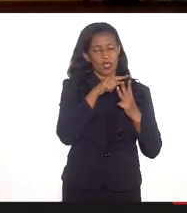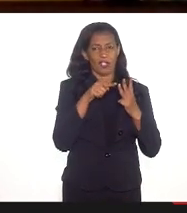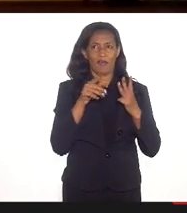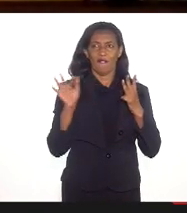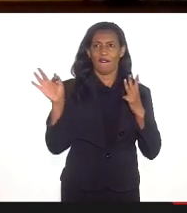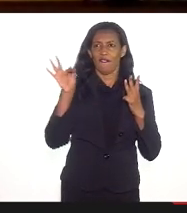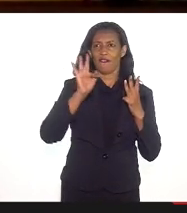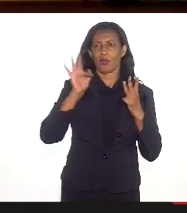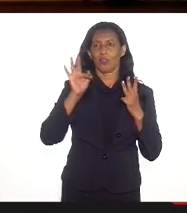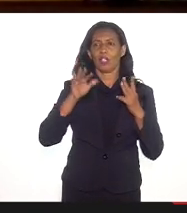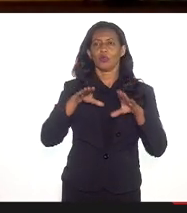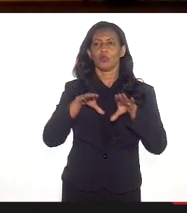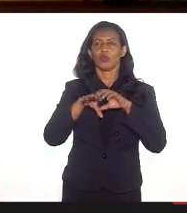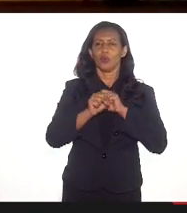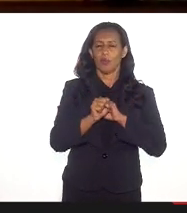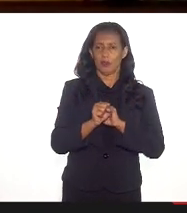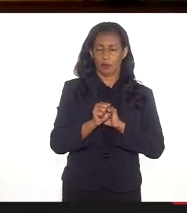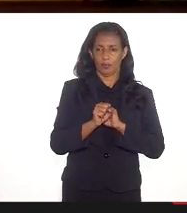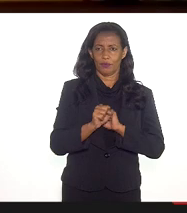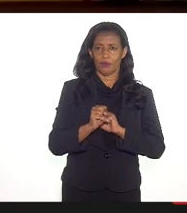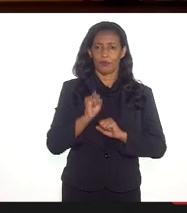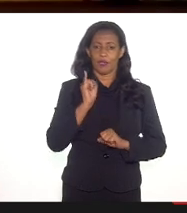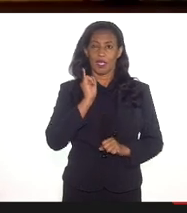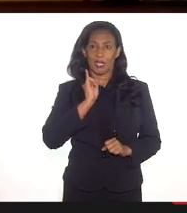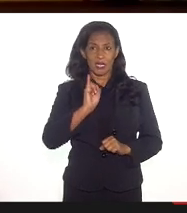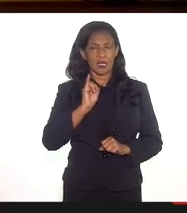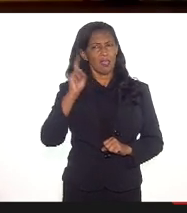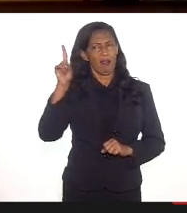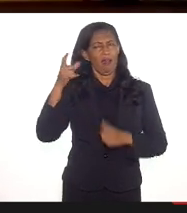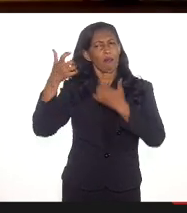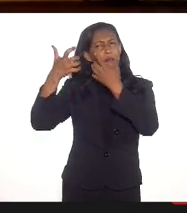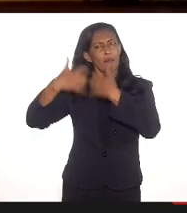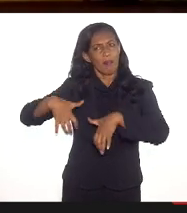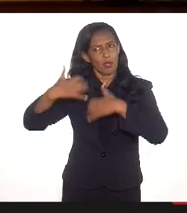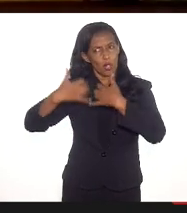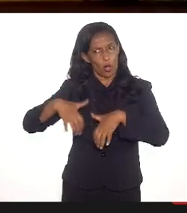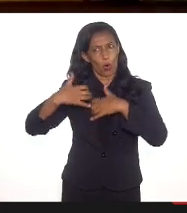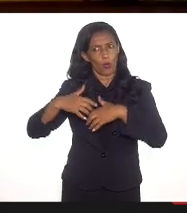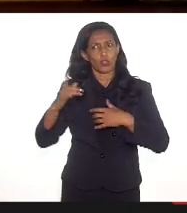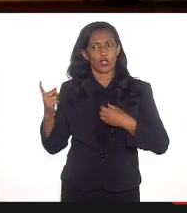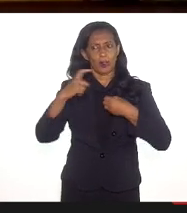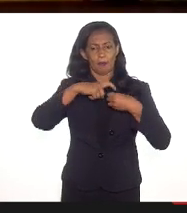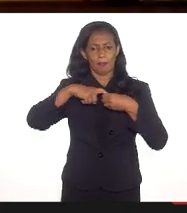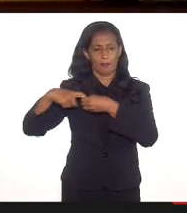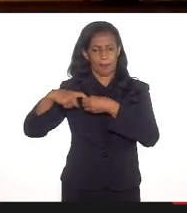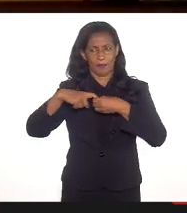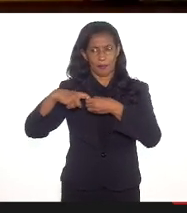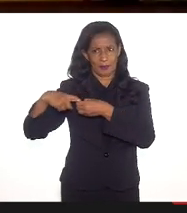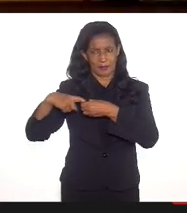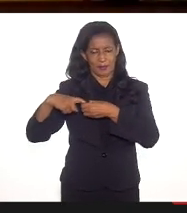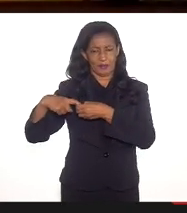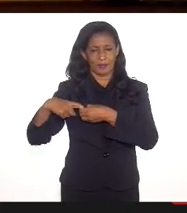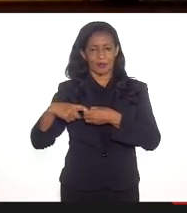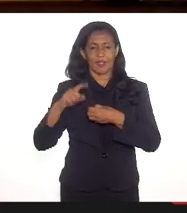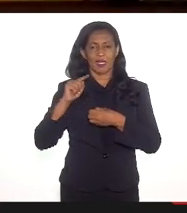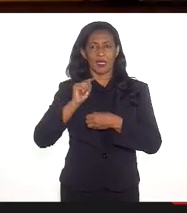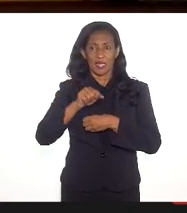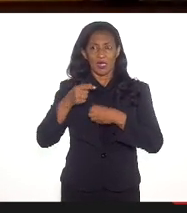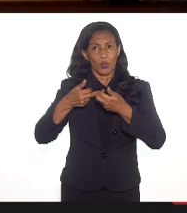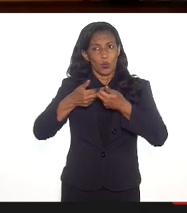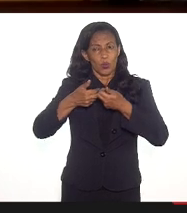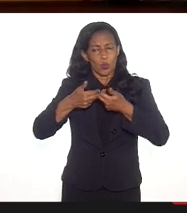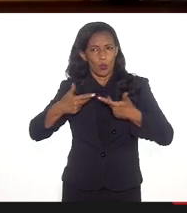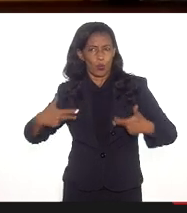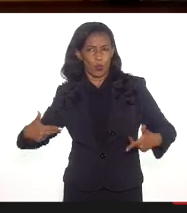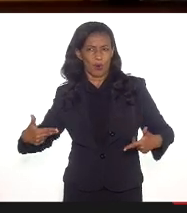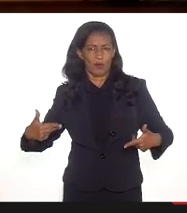de informação. Cito o caso da nossa unidade de Petrópolis, né, que já era parceira do Google for Education, que qualifica os quadros